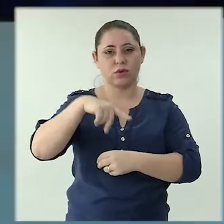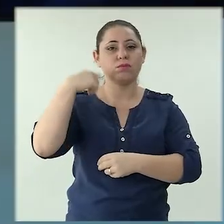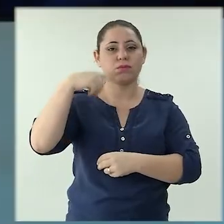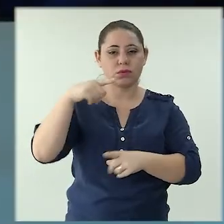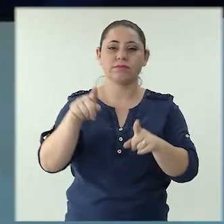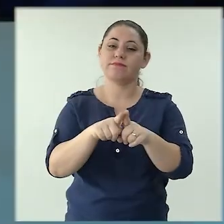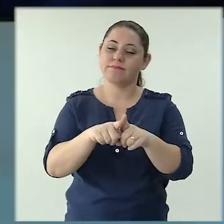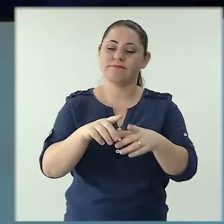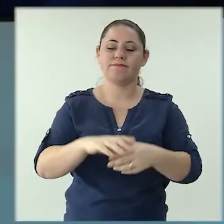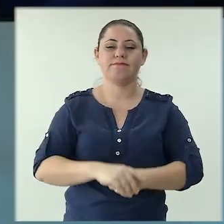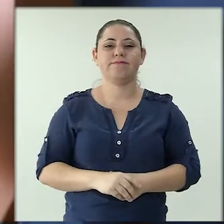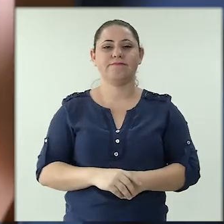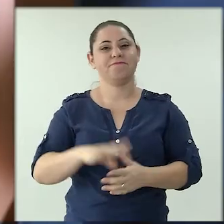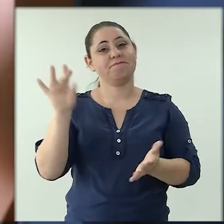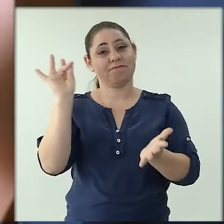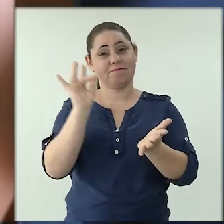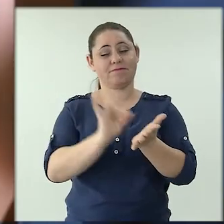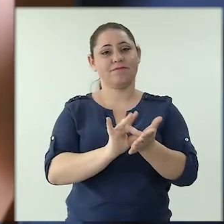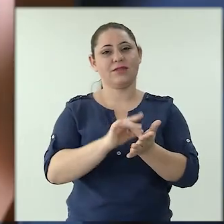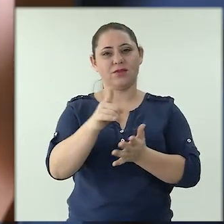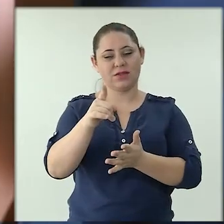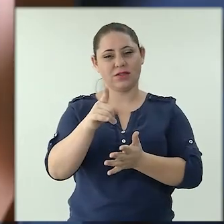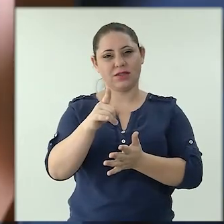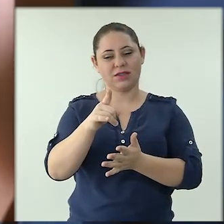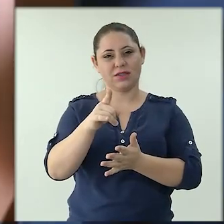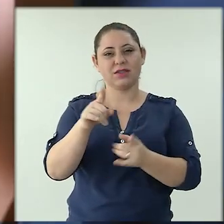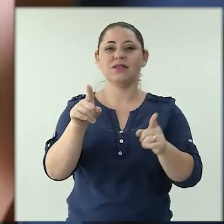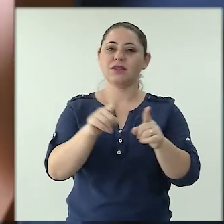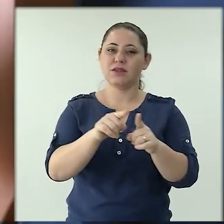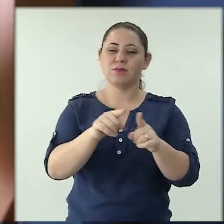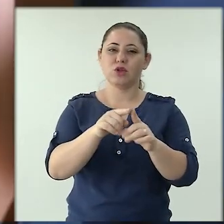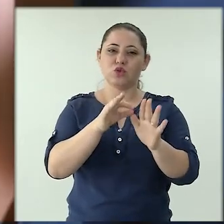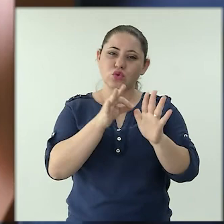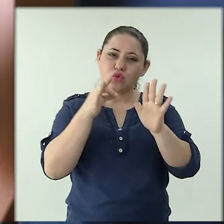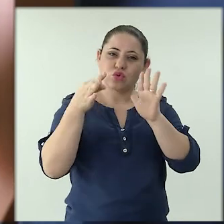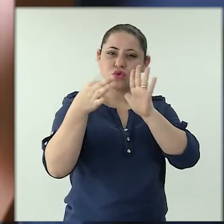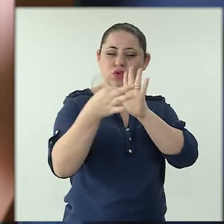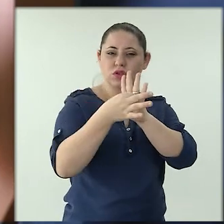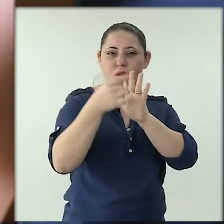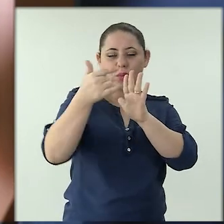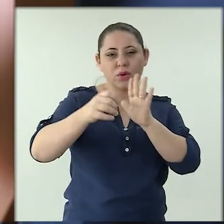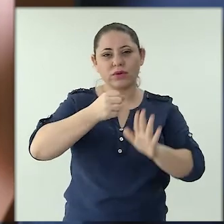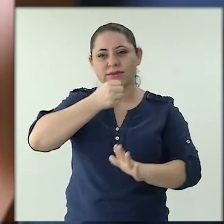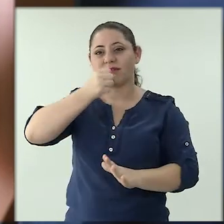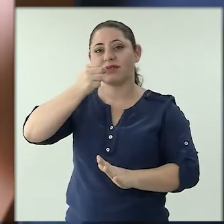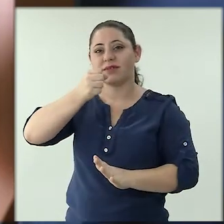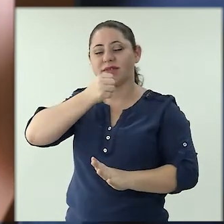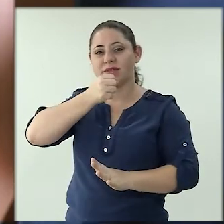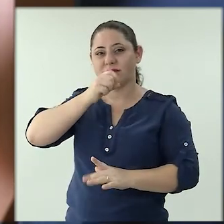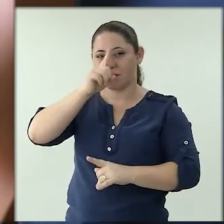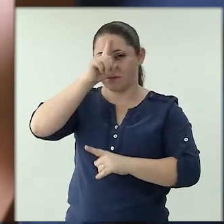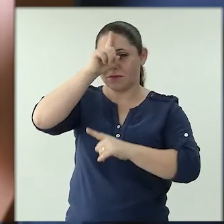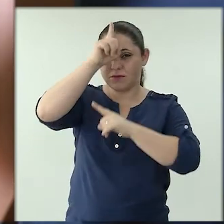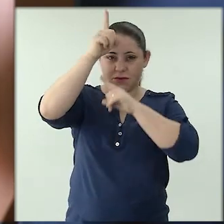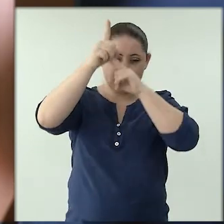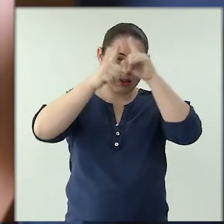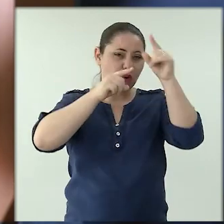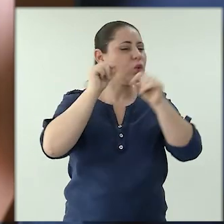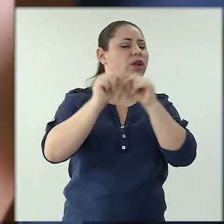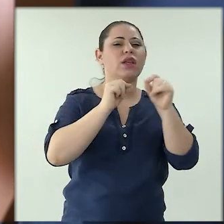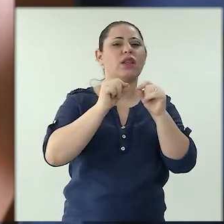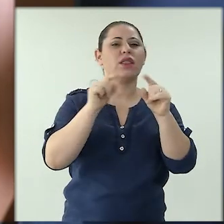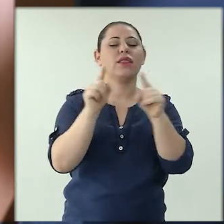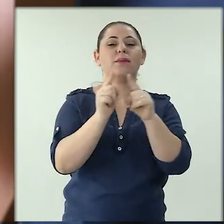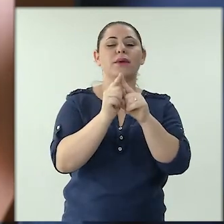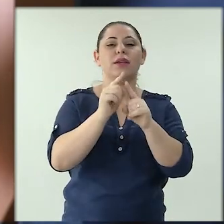professor. Verdade. E você acabou de dar, inclusive, uma sugestão para uma próxima entrevista aí com você, o inventário extrajudicial,